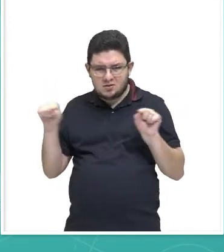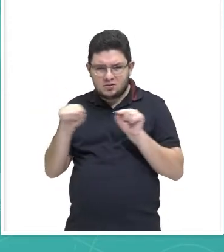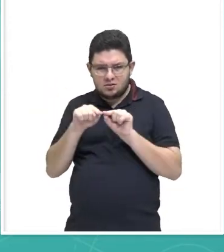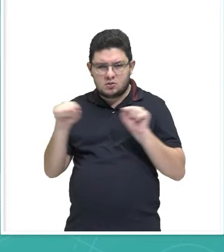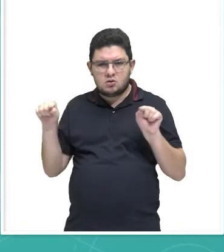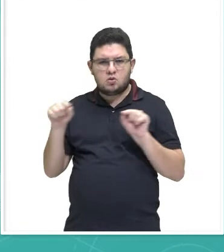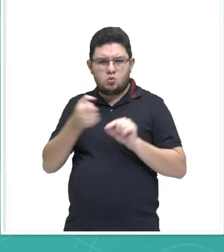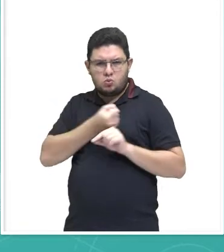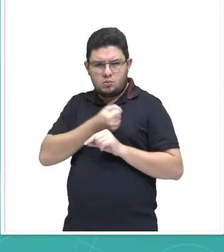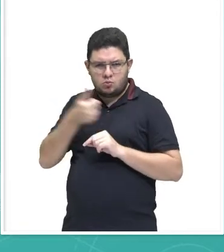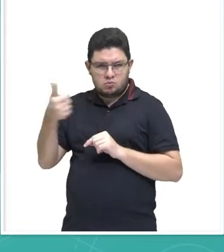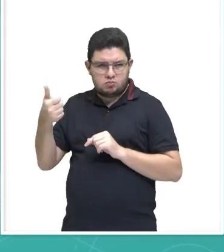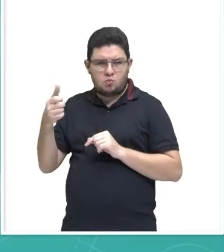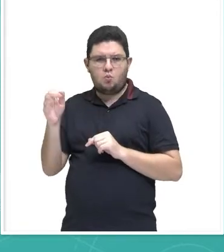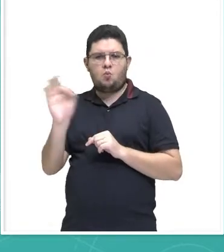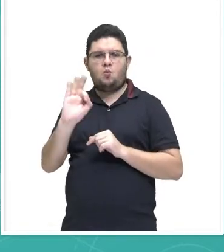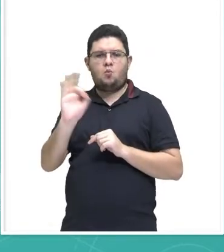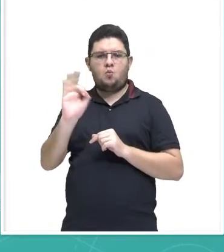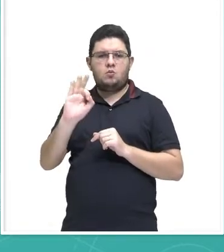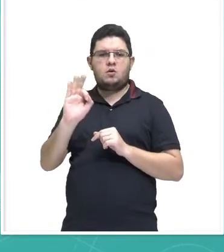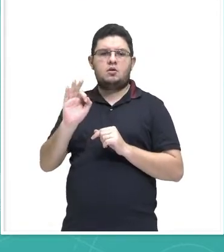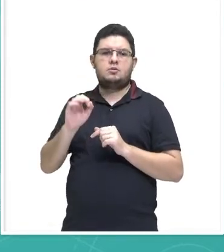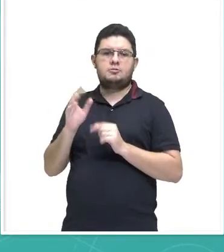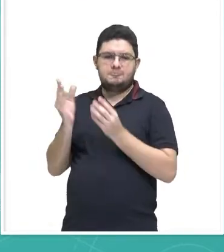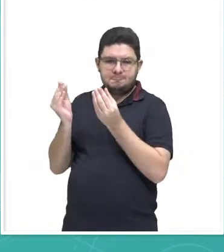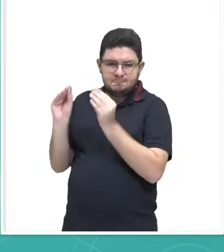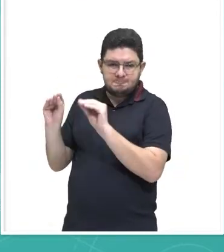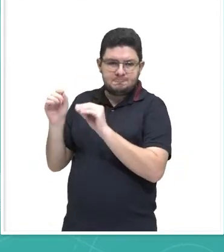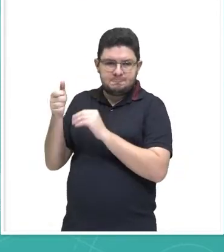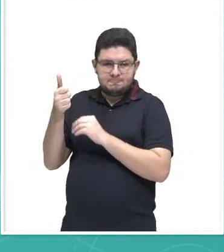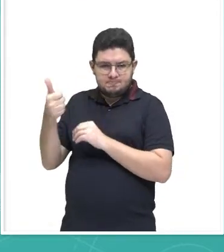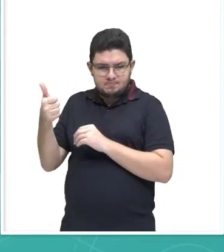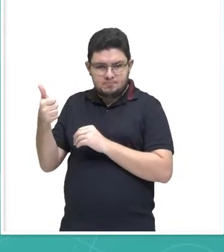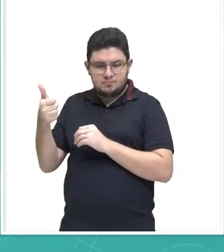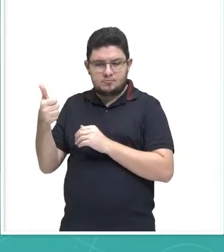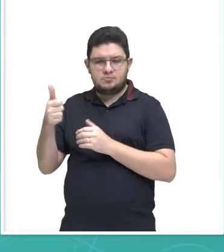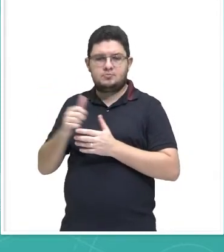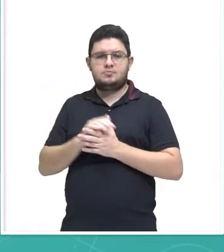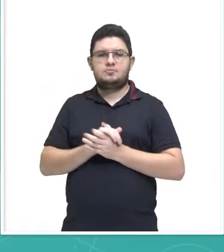Então, o número 1 já pode vir aqui.